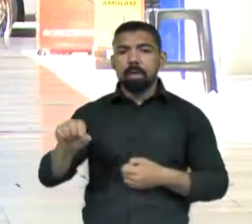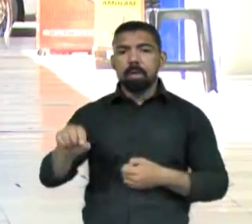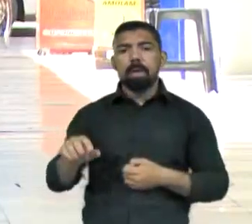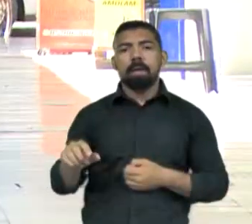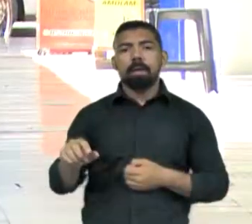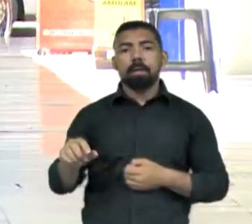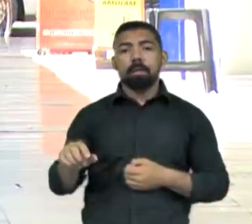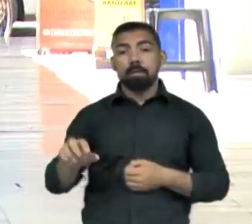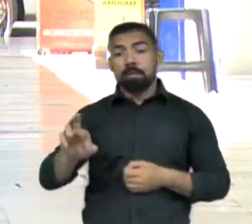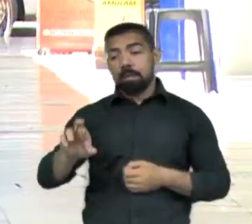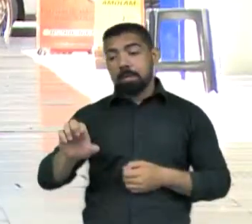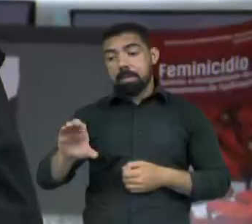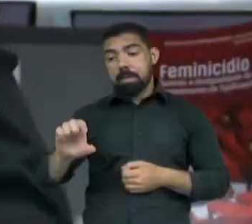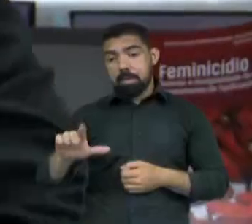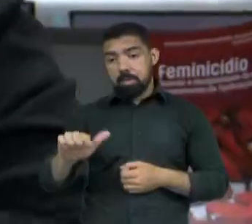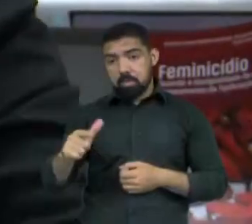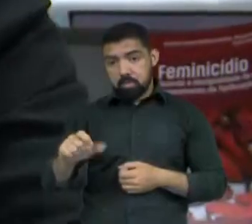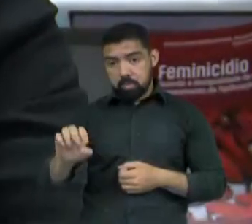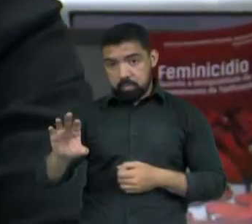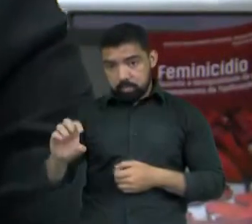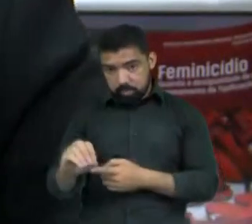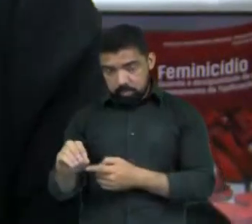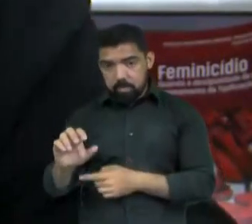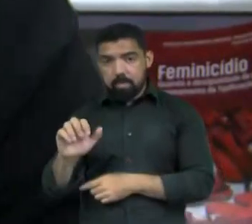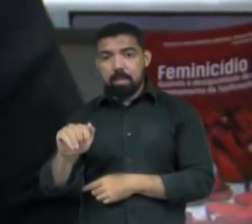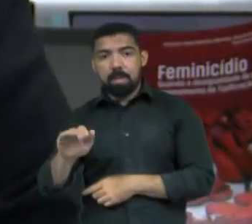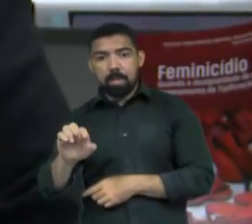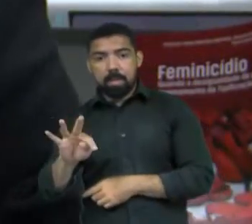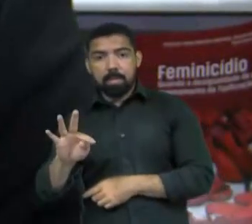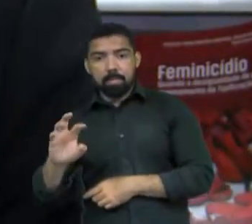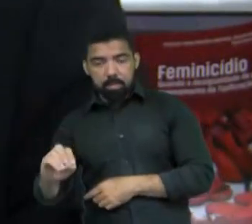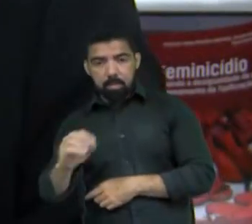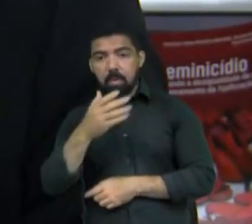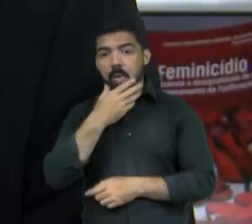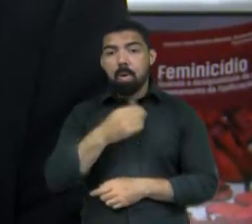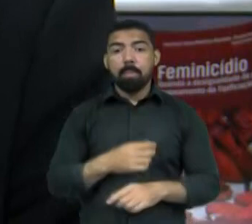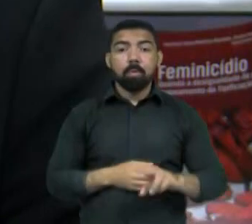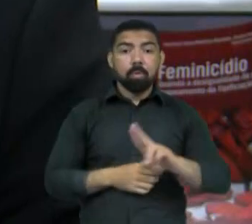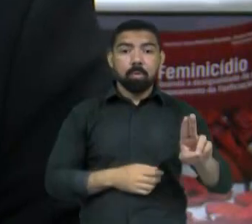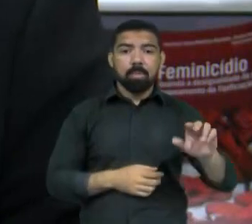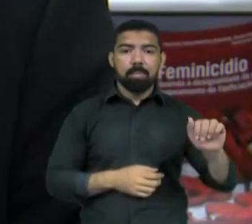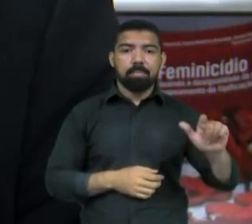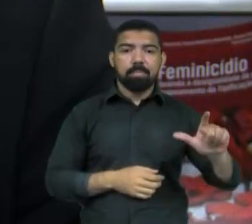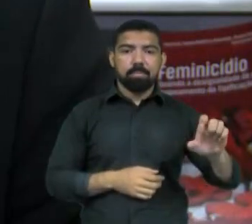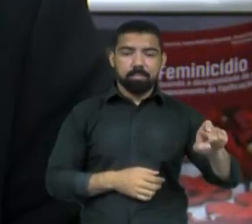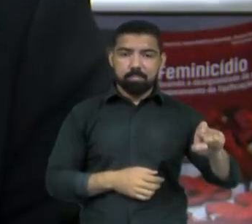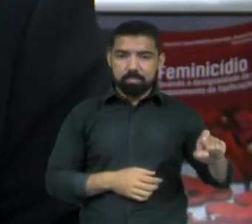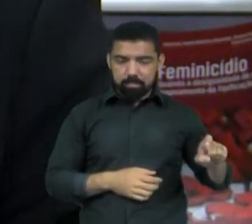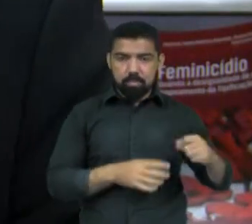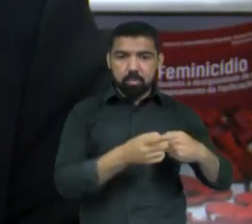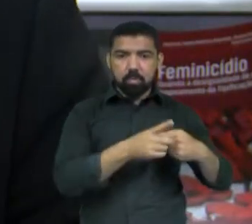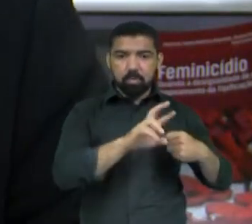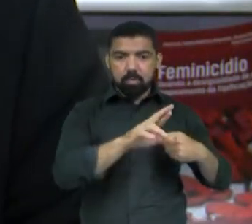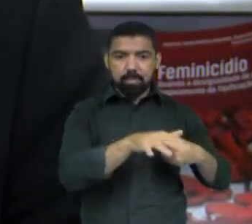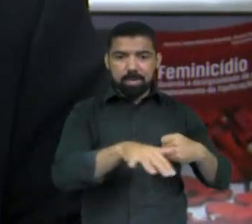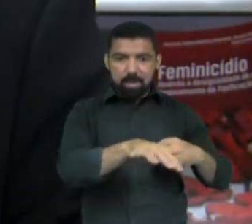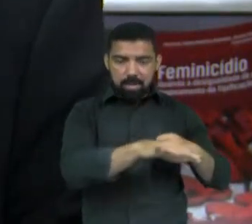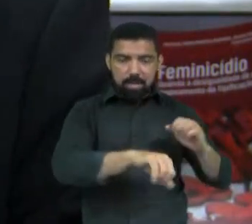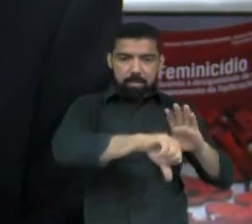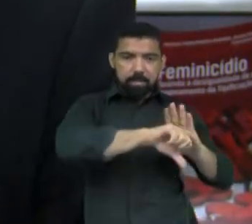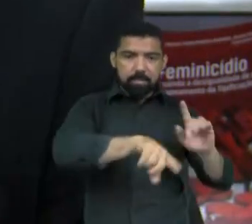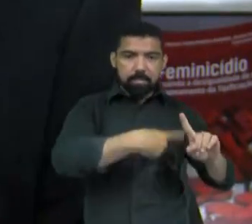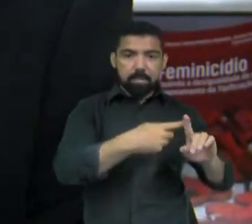reclusão para o regime aberto. Alex Mourão, doutor em políticas públicas e pesquisador nas áreas de criminologia e direitos